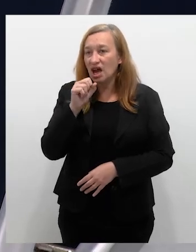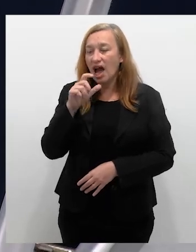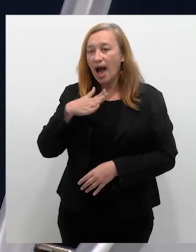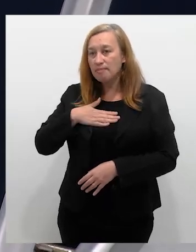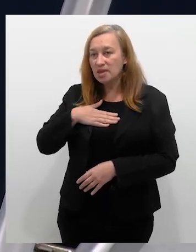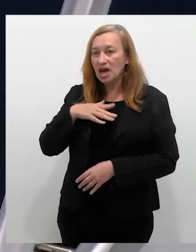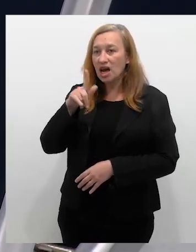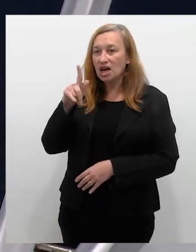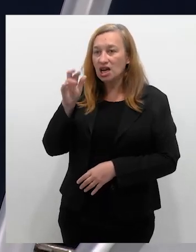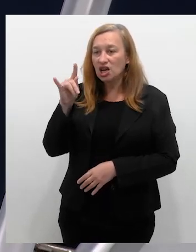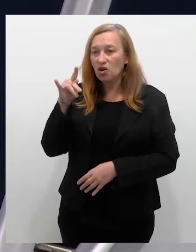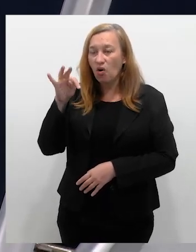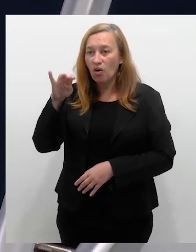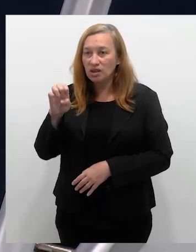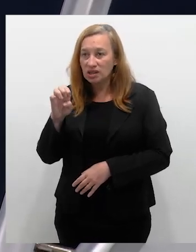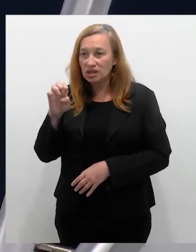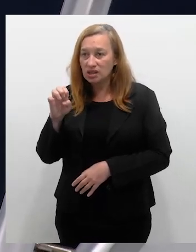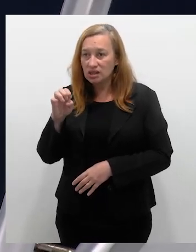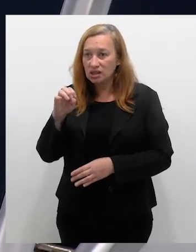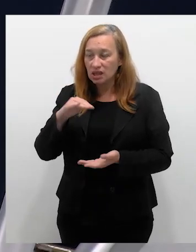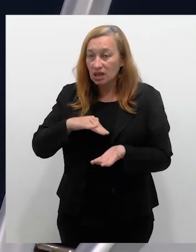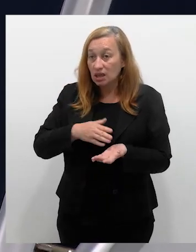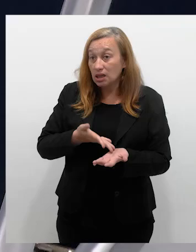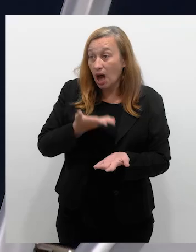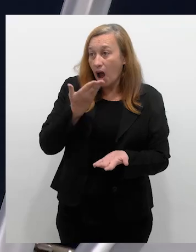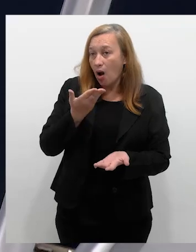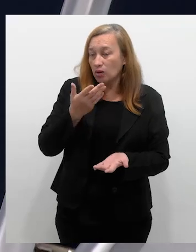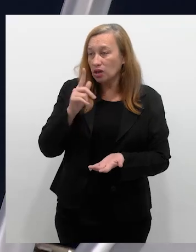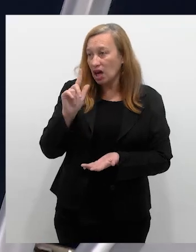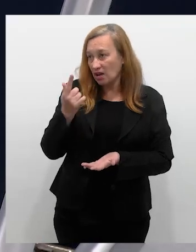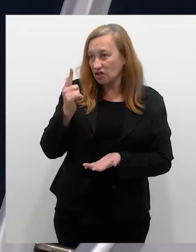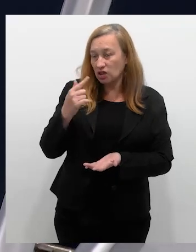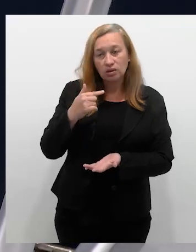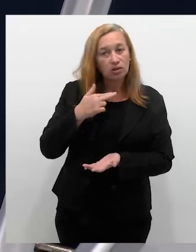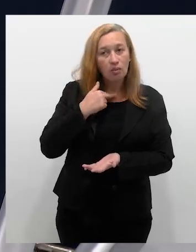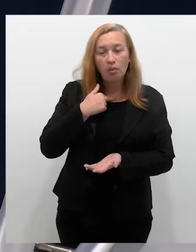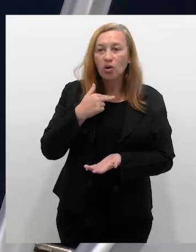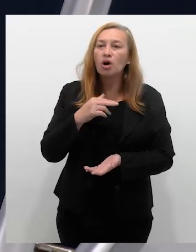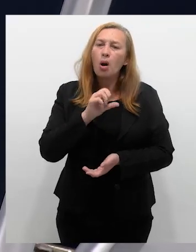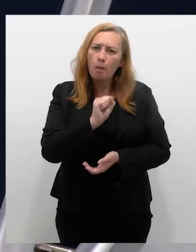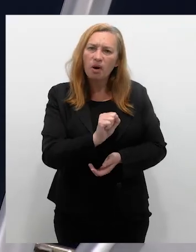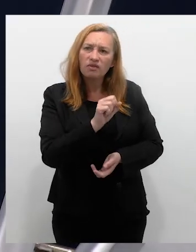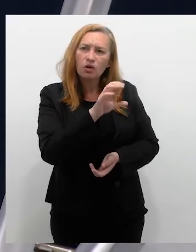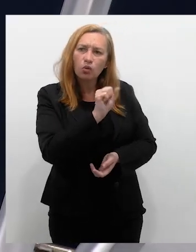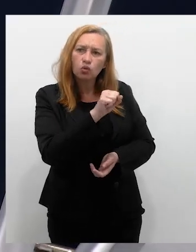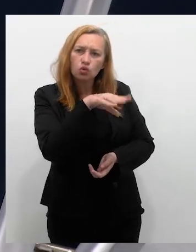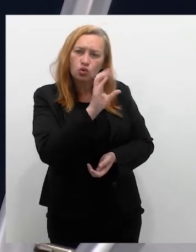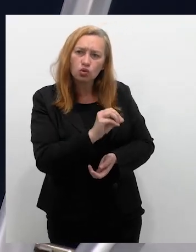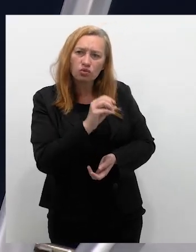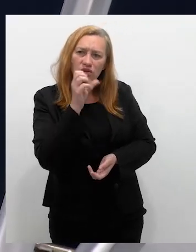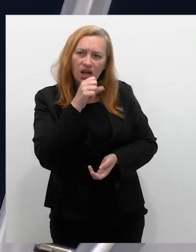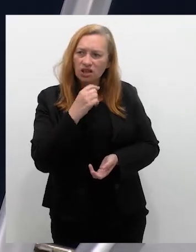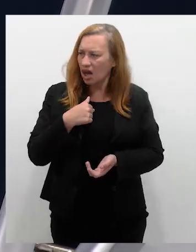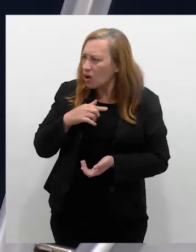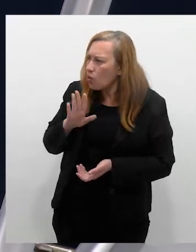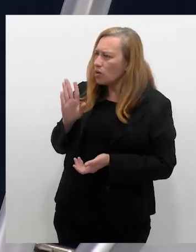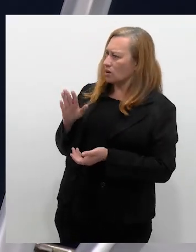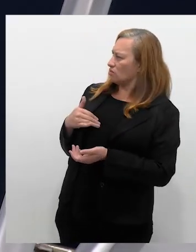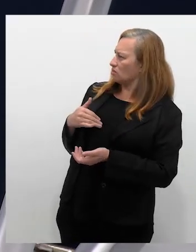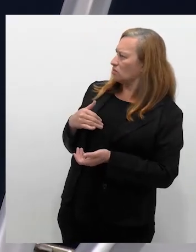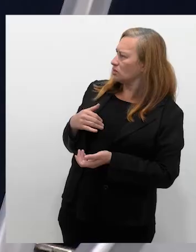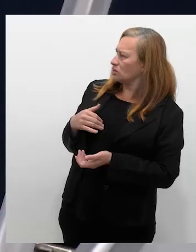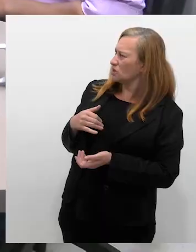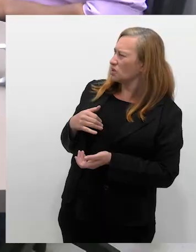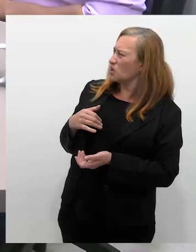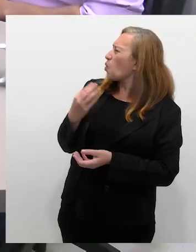Então você... aliás, não posso tomar refrigerante porque a minha glicose está alta. Você me vê um suco de laranja? Opa! Daí eu